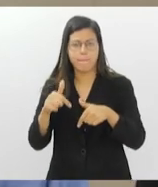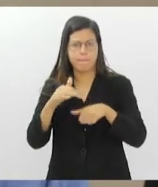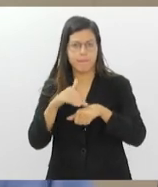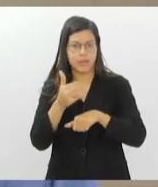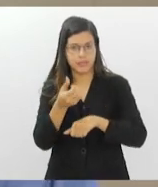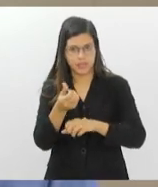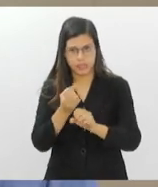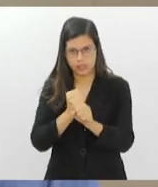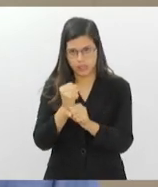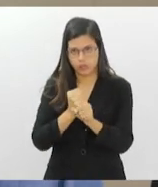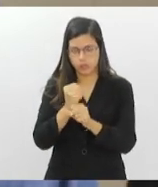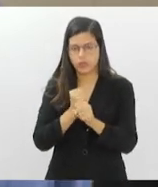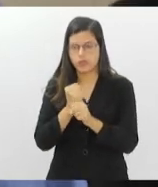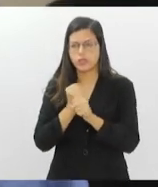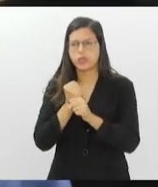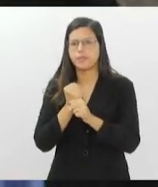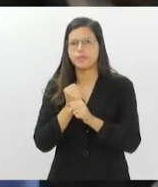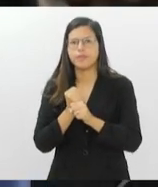6 anos,